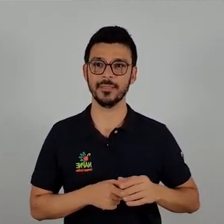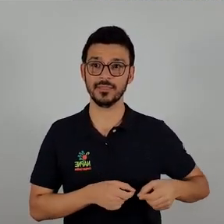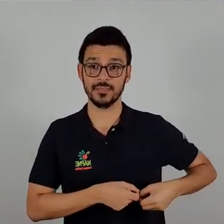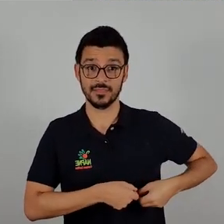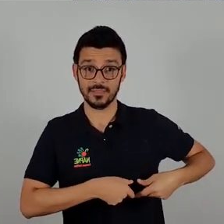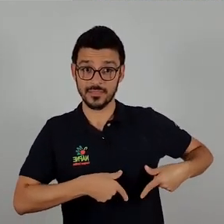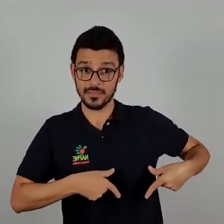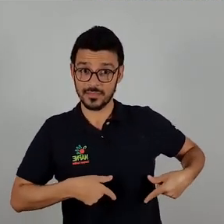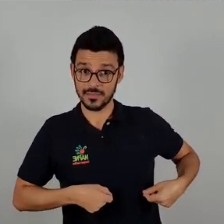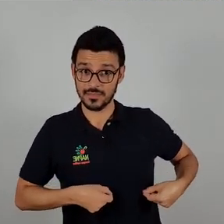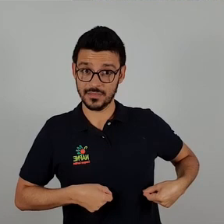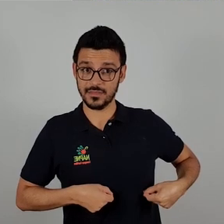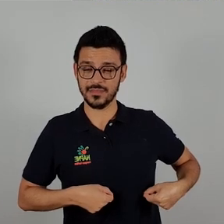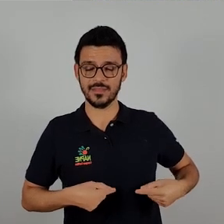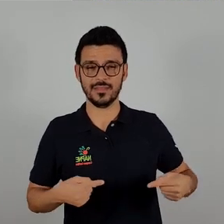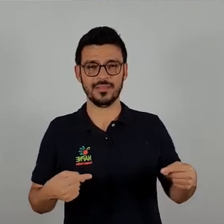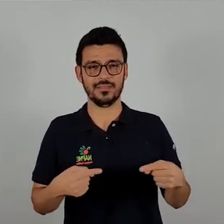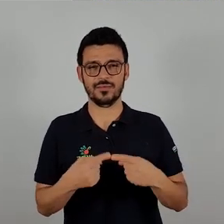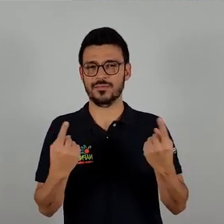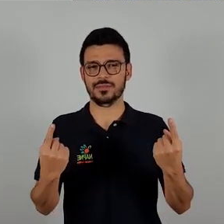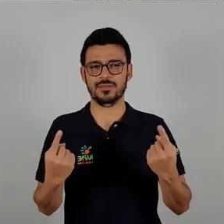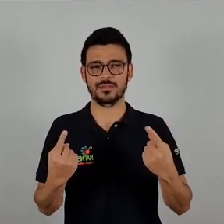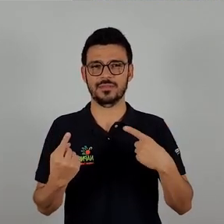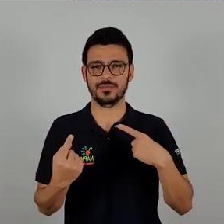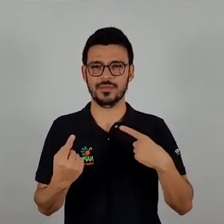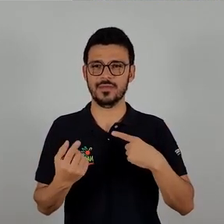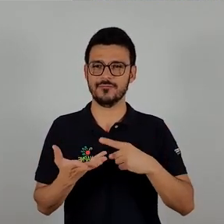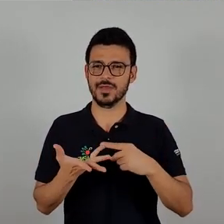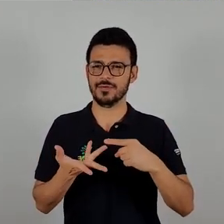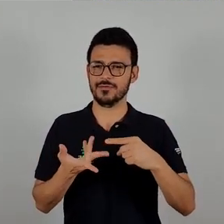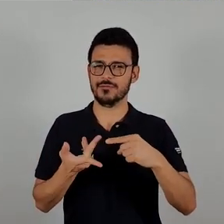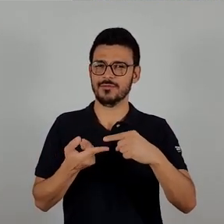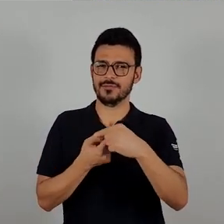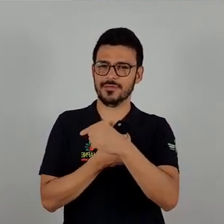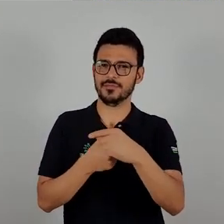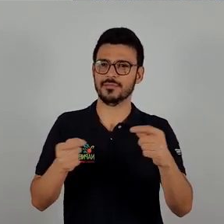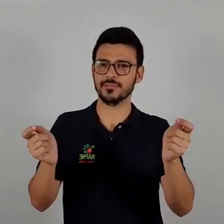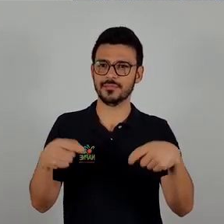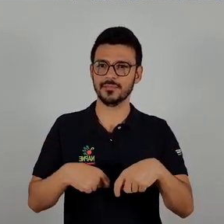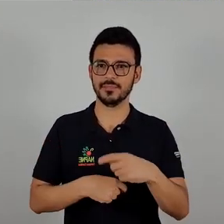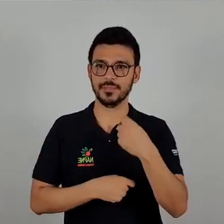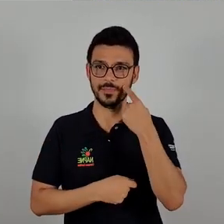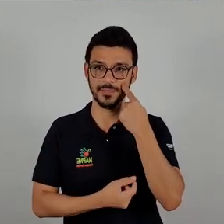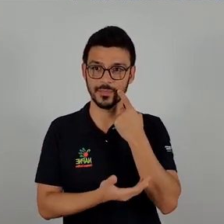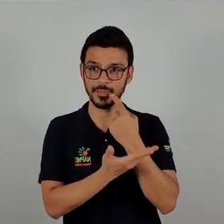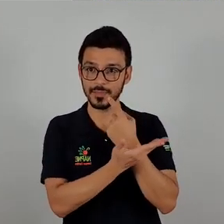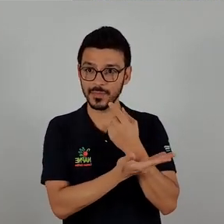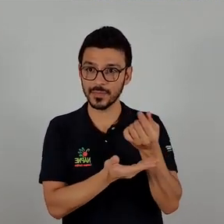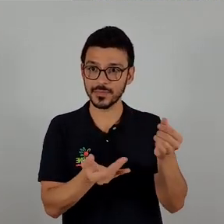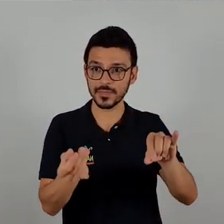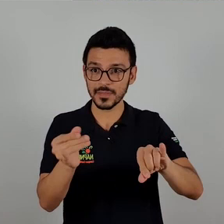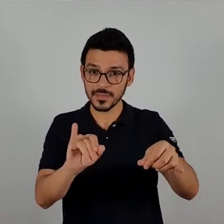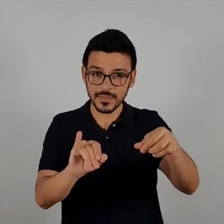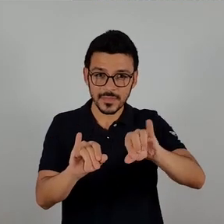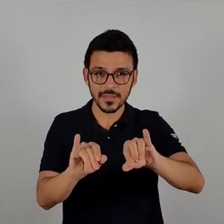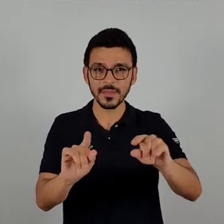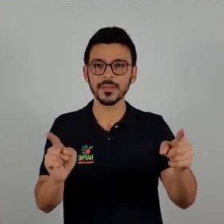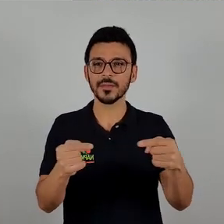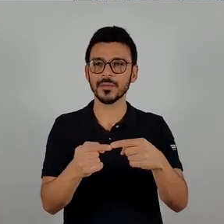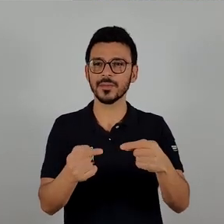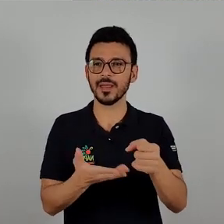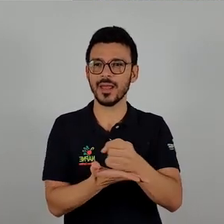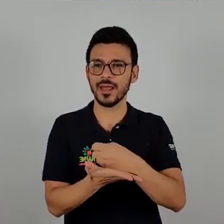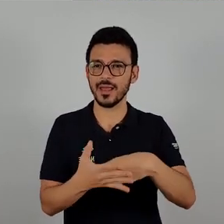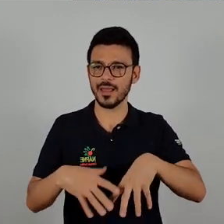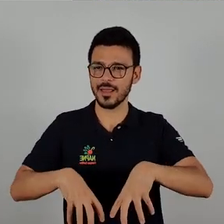frutos da cítria aurante, que é uma planta cítrica lá da China, rizoma, um broto de raiz, né, da ciperri, pericarpium